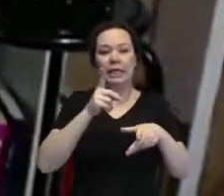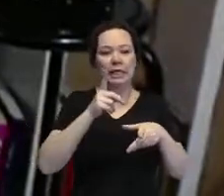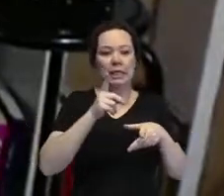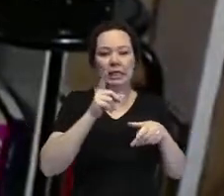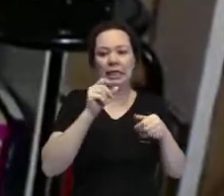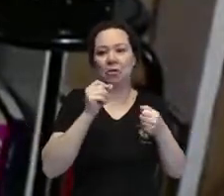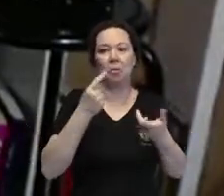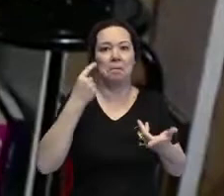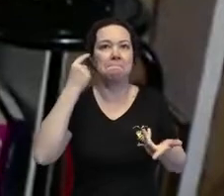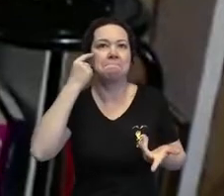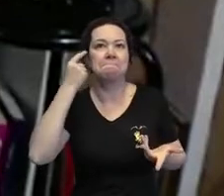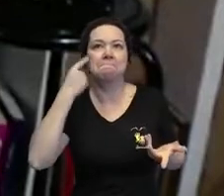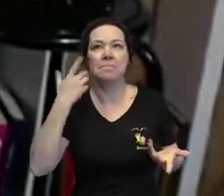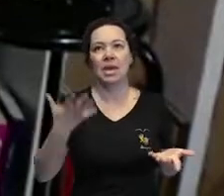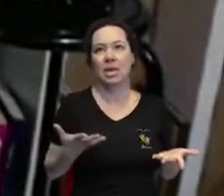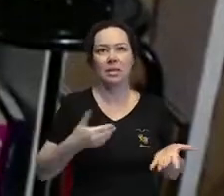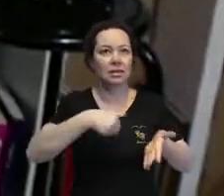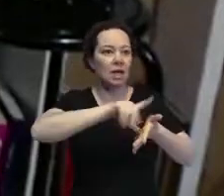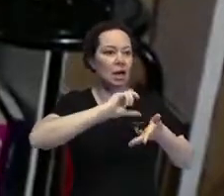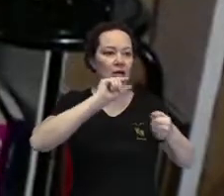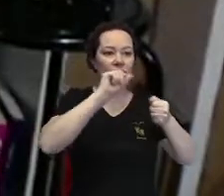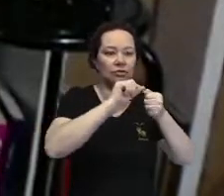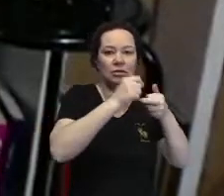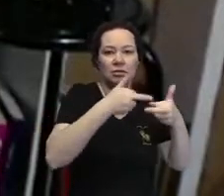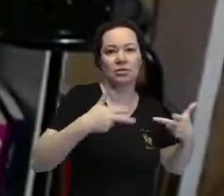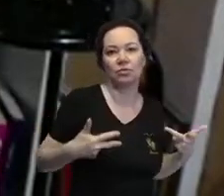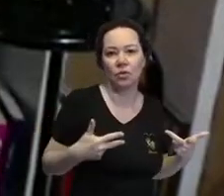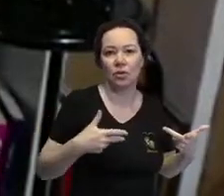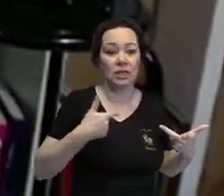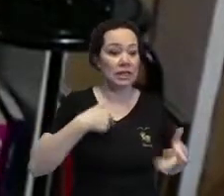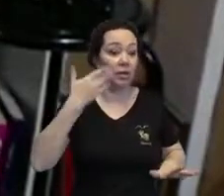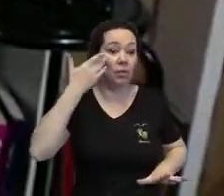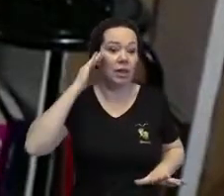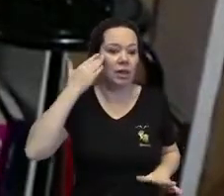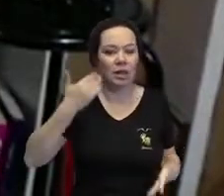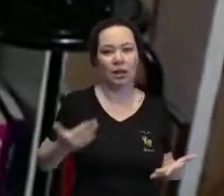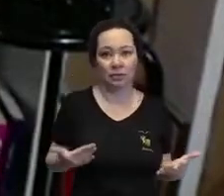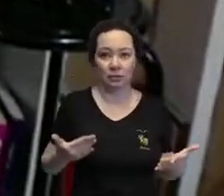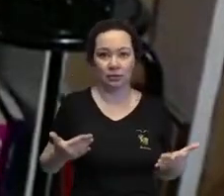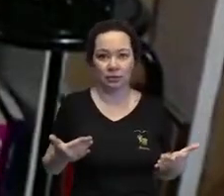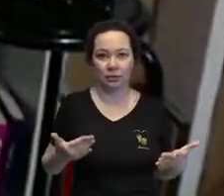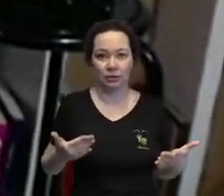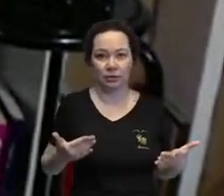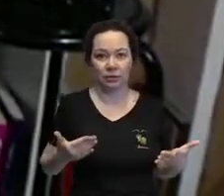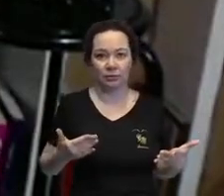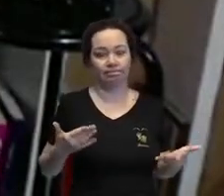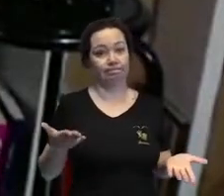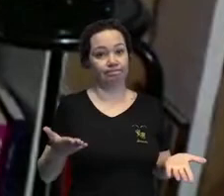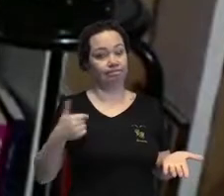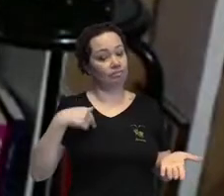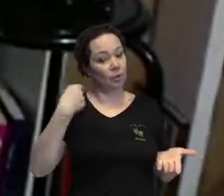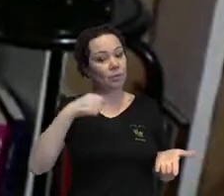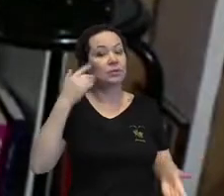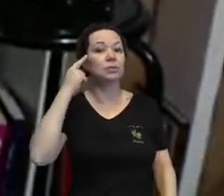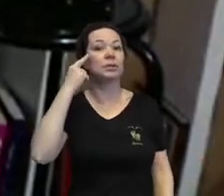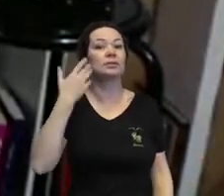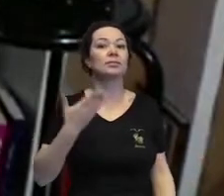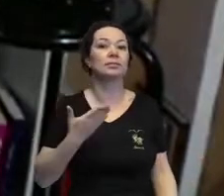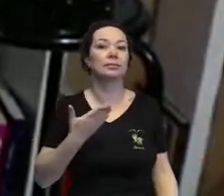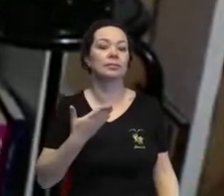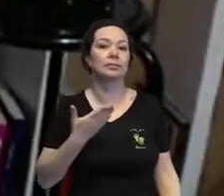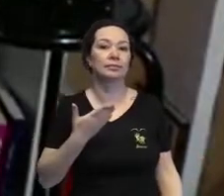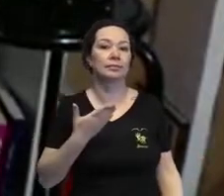pisa no líquido, quando falamos de estrutura social, me coloca para pensar.